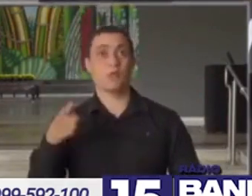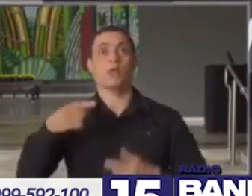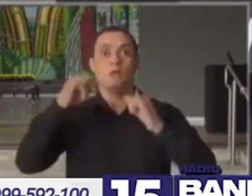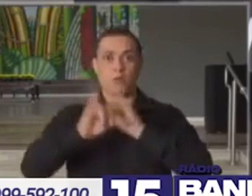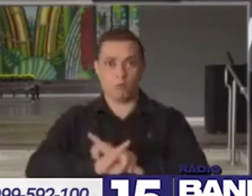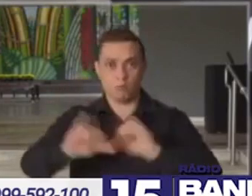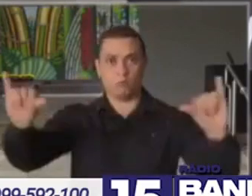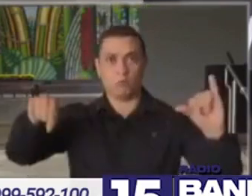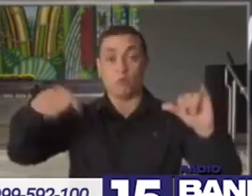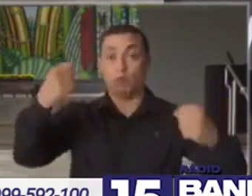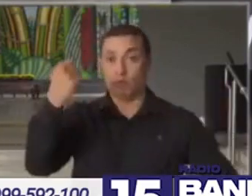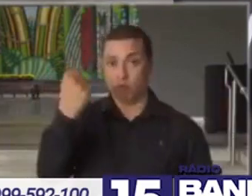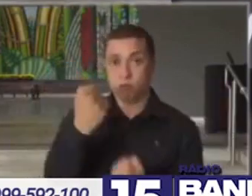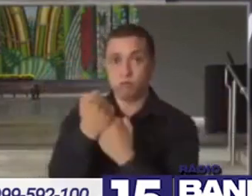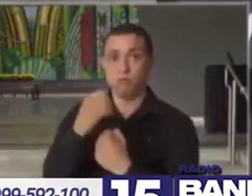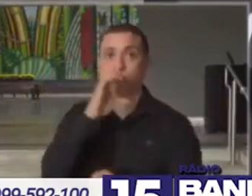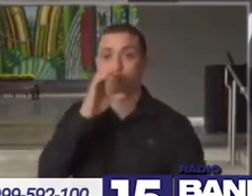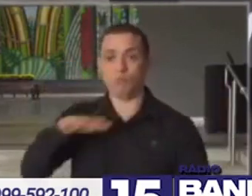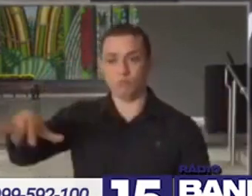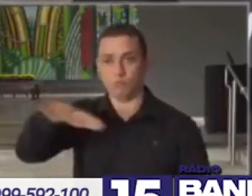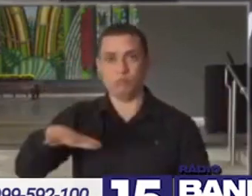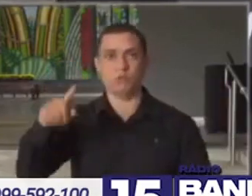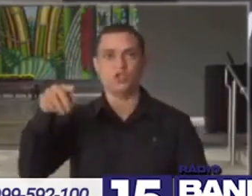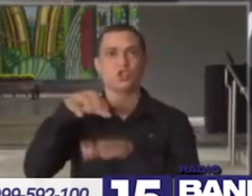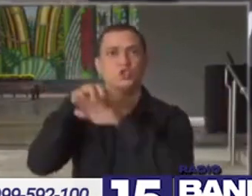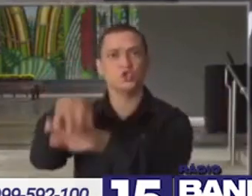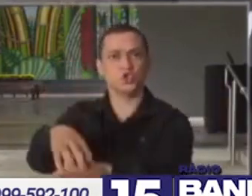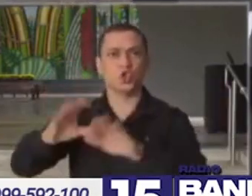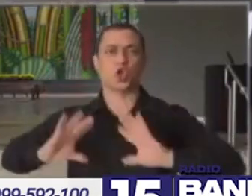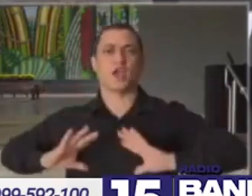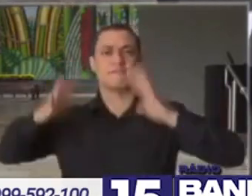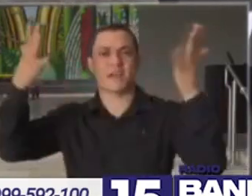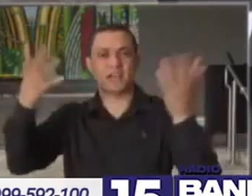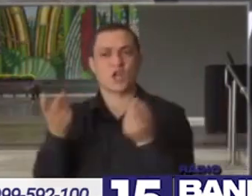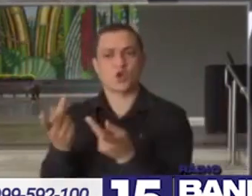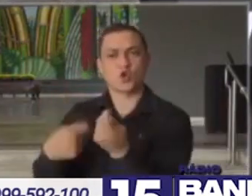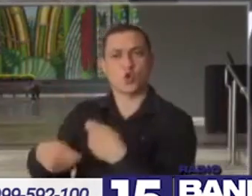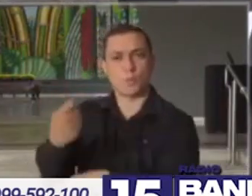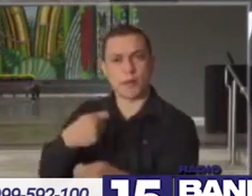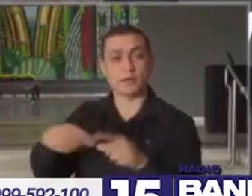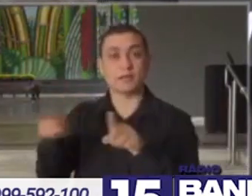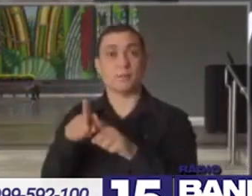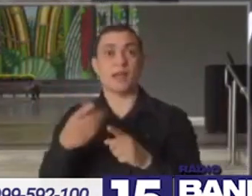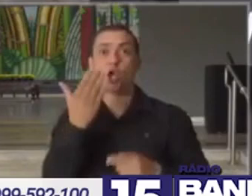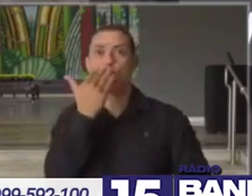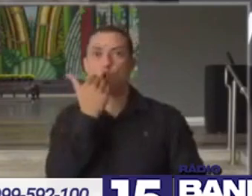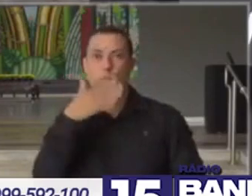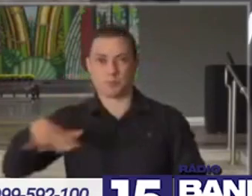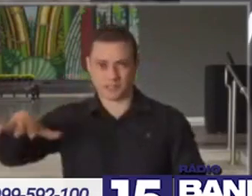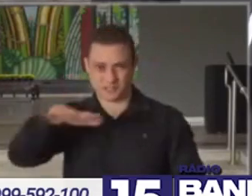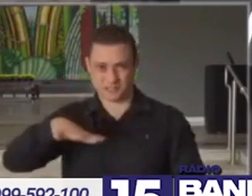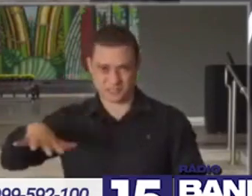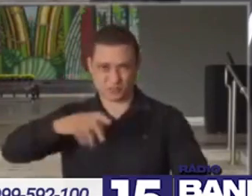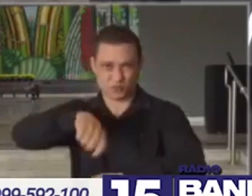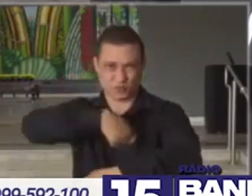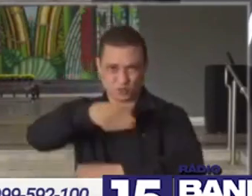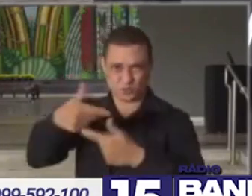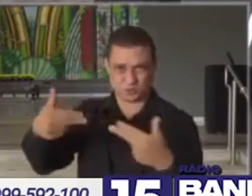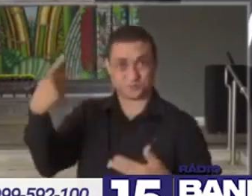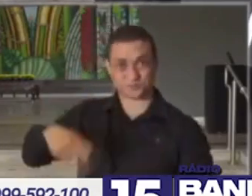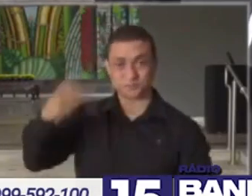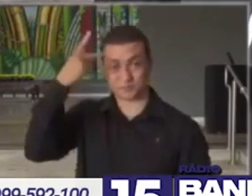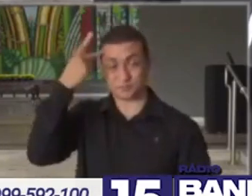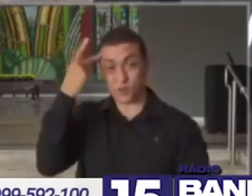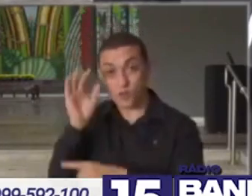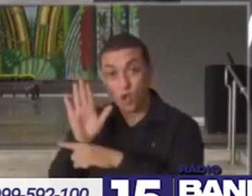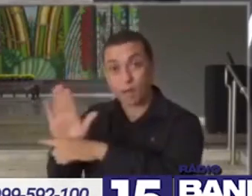Covid-19. Felizmente, podemos oferecer aqui um pouco de alento e um pouco mais de esperança à população de São Paulo e do